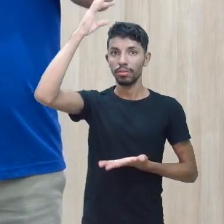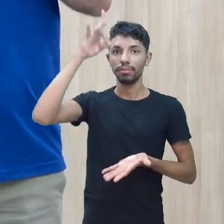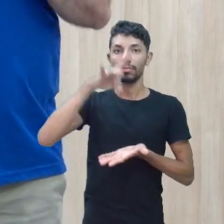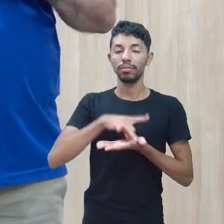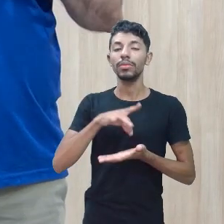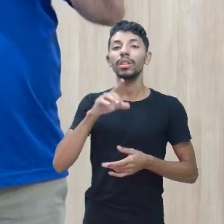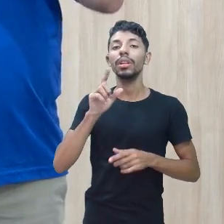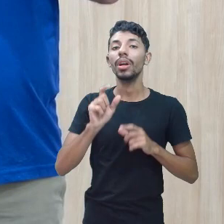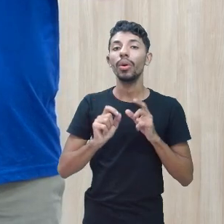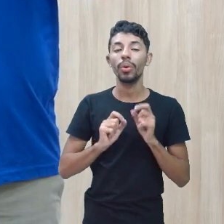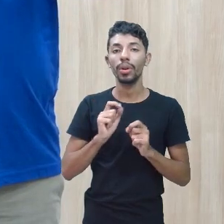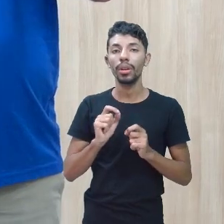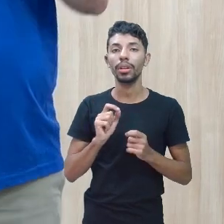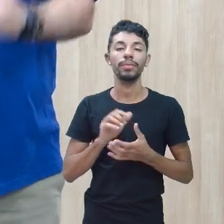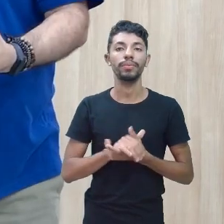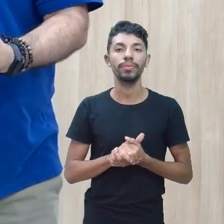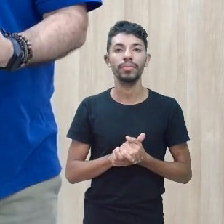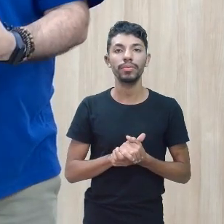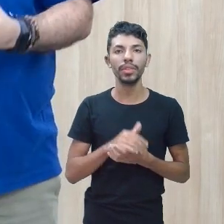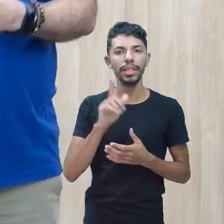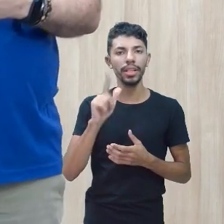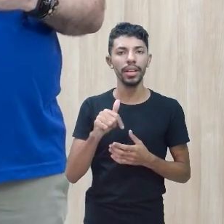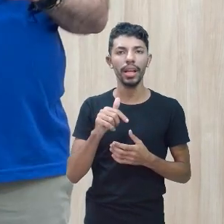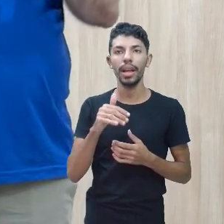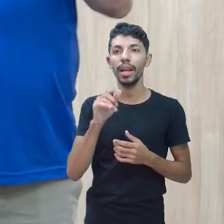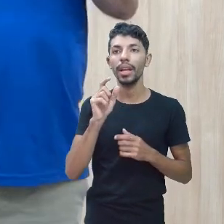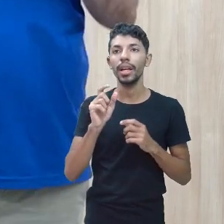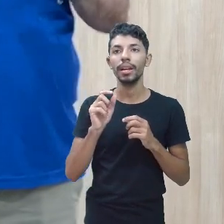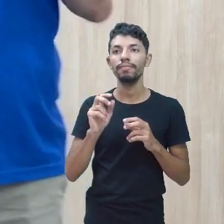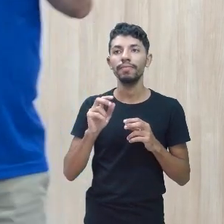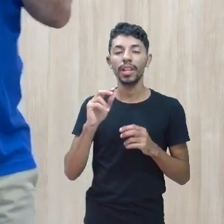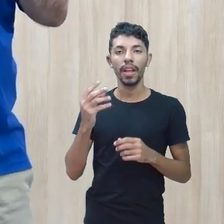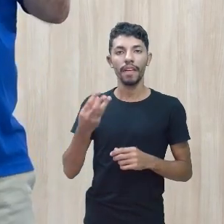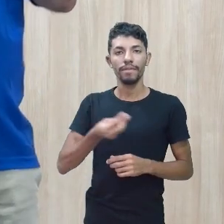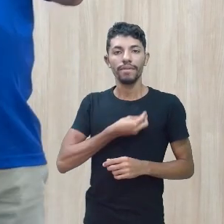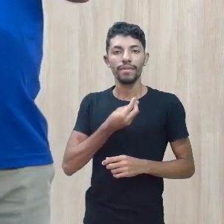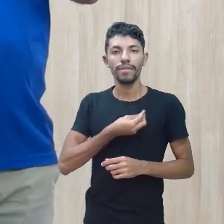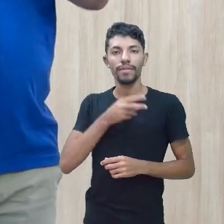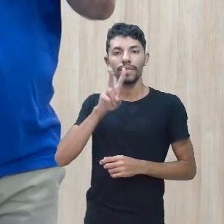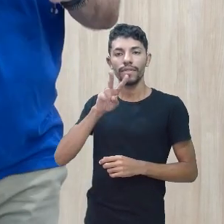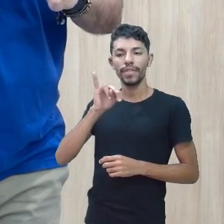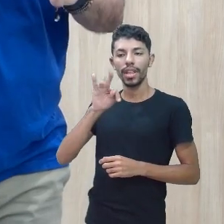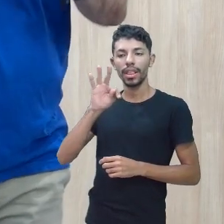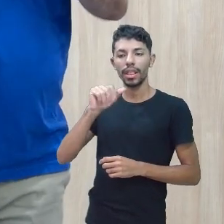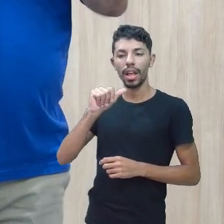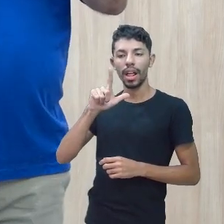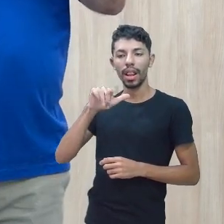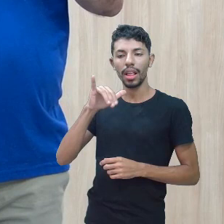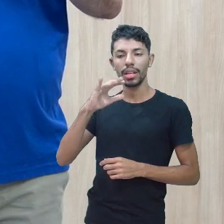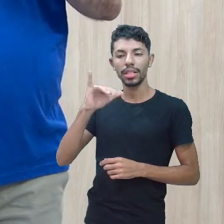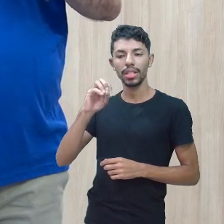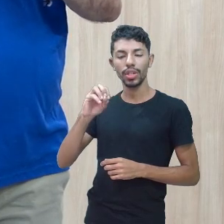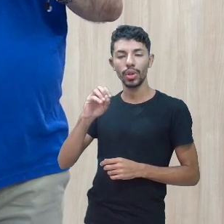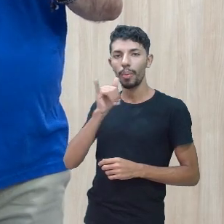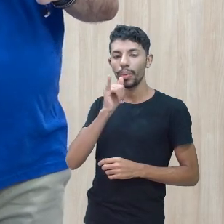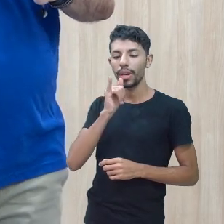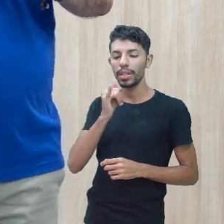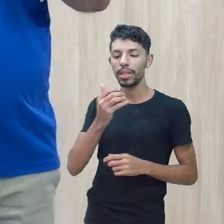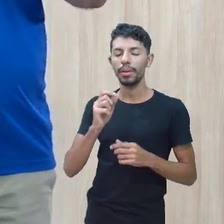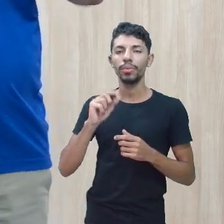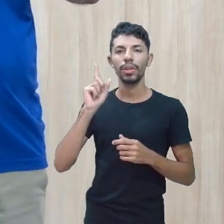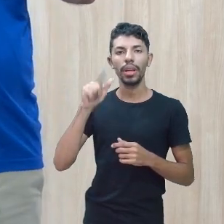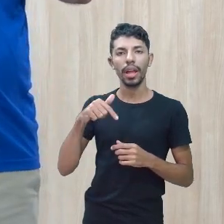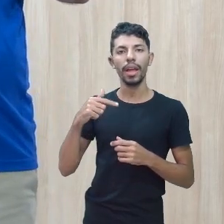é um cargo vitalício, nós chamamos de vitalício, ou seja, ele vai ser exercido por aquele rei